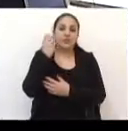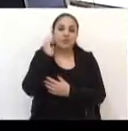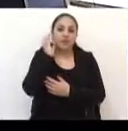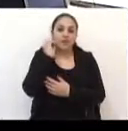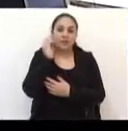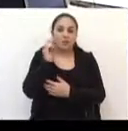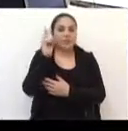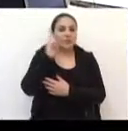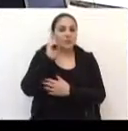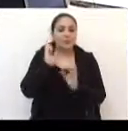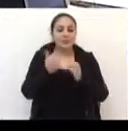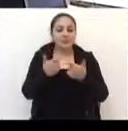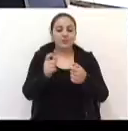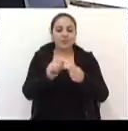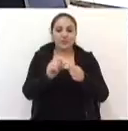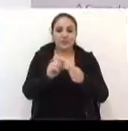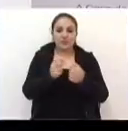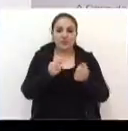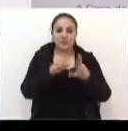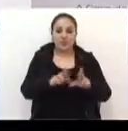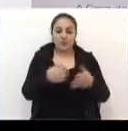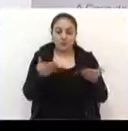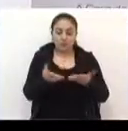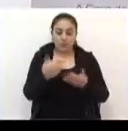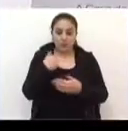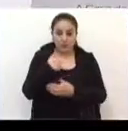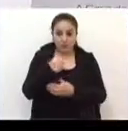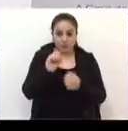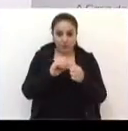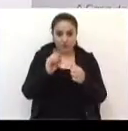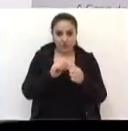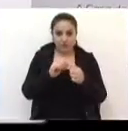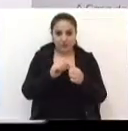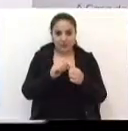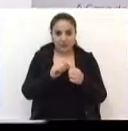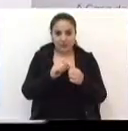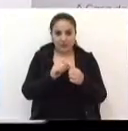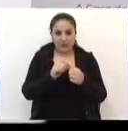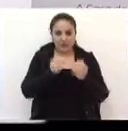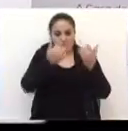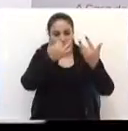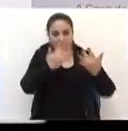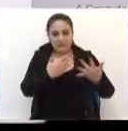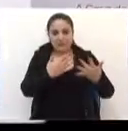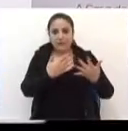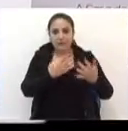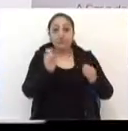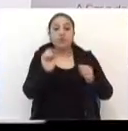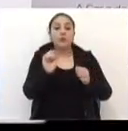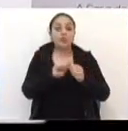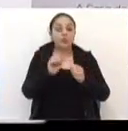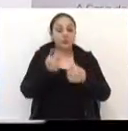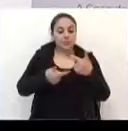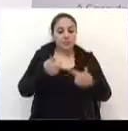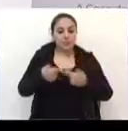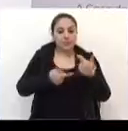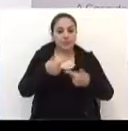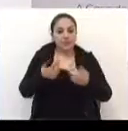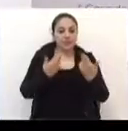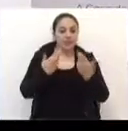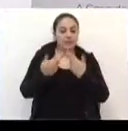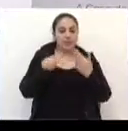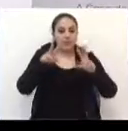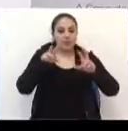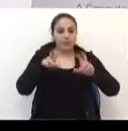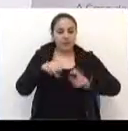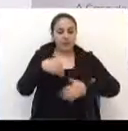algumas ações realizadas na área. Hoje eu fiz a minha prestação de contas, então o que eu tenho feito em relação a esse tema,